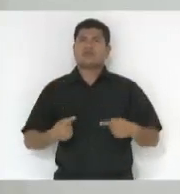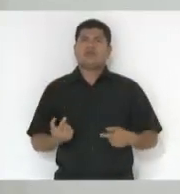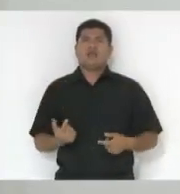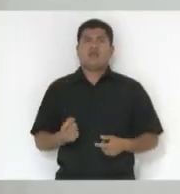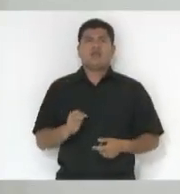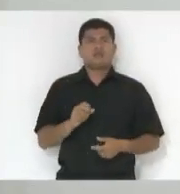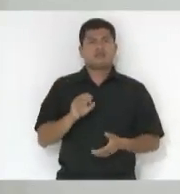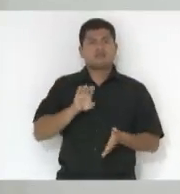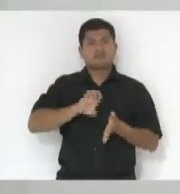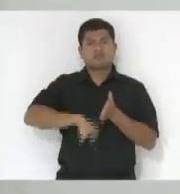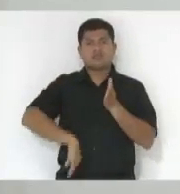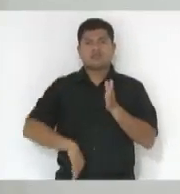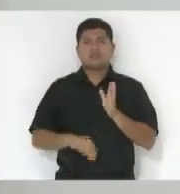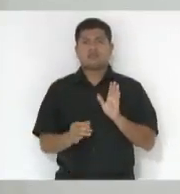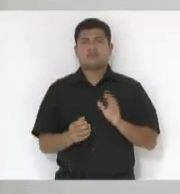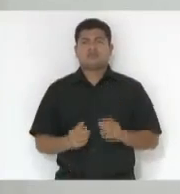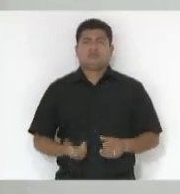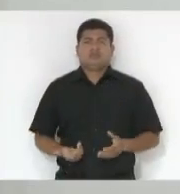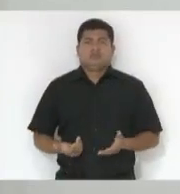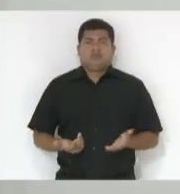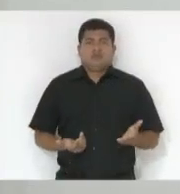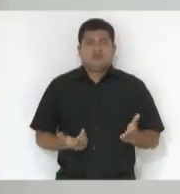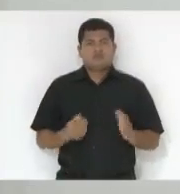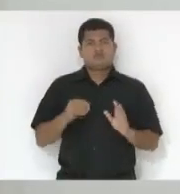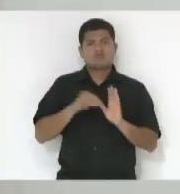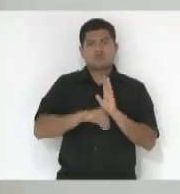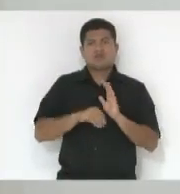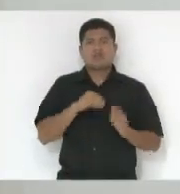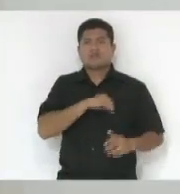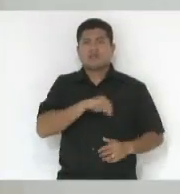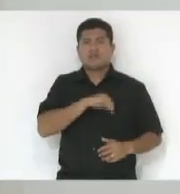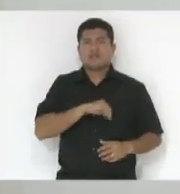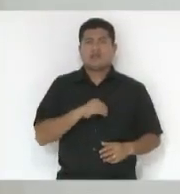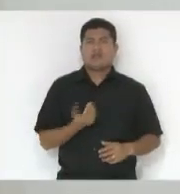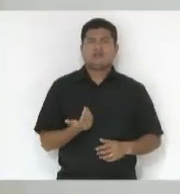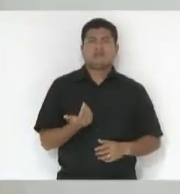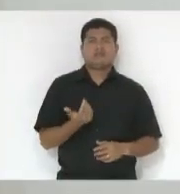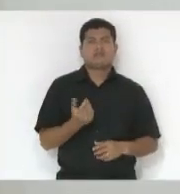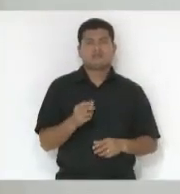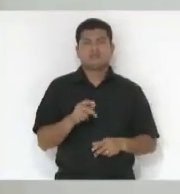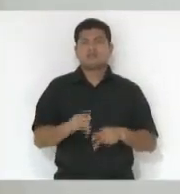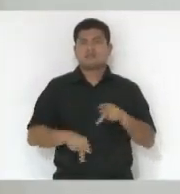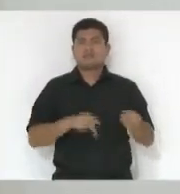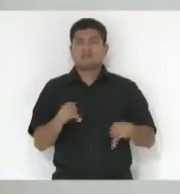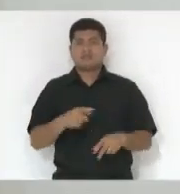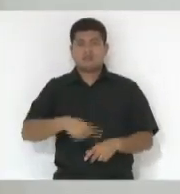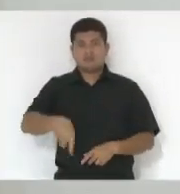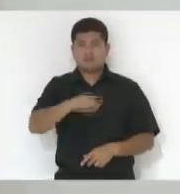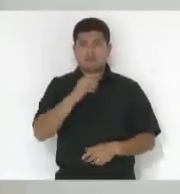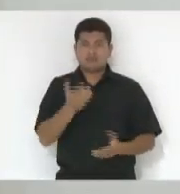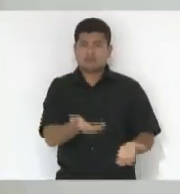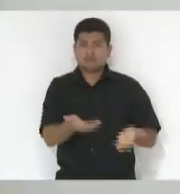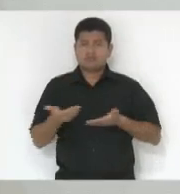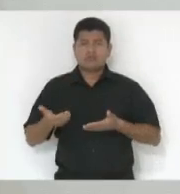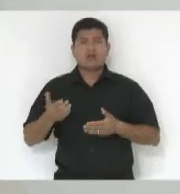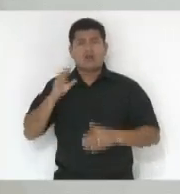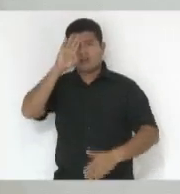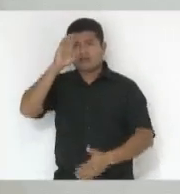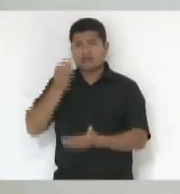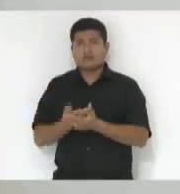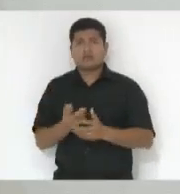do bolso do catarinense. Convido todo deputado que também acredita no mesmo que eu, para que assine